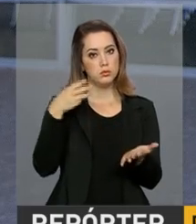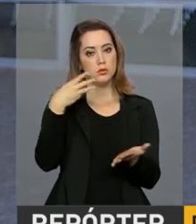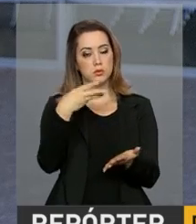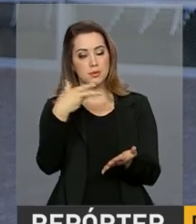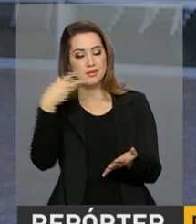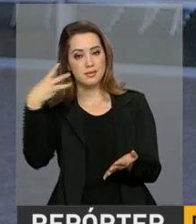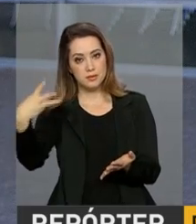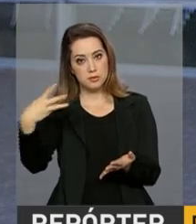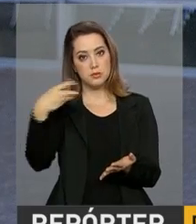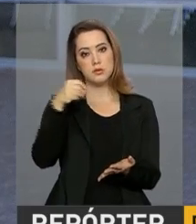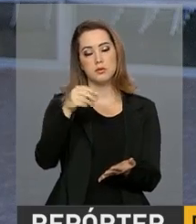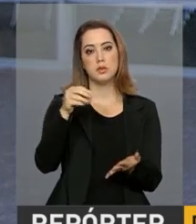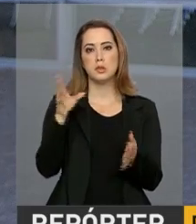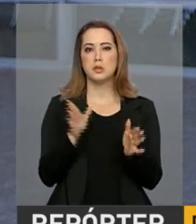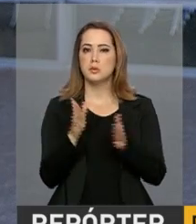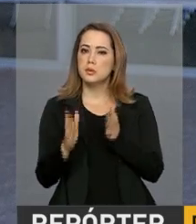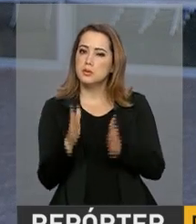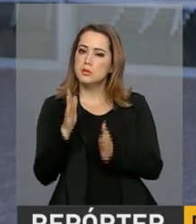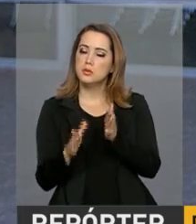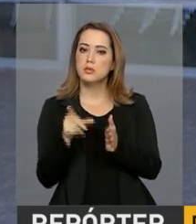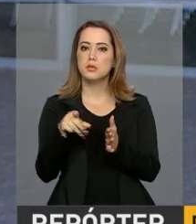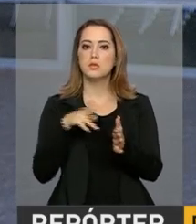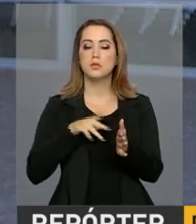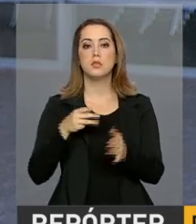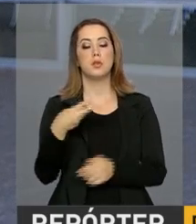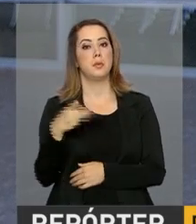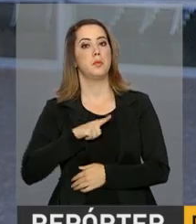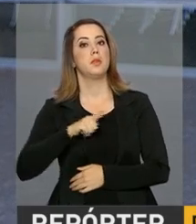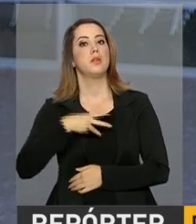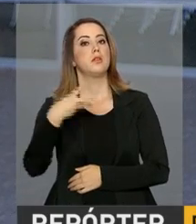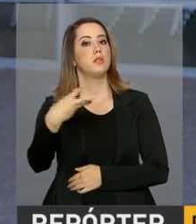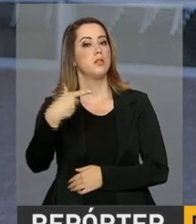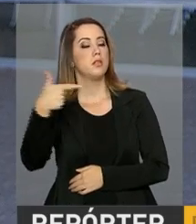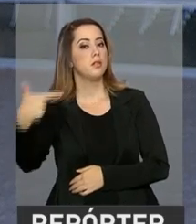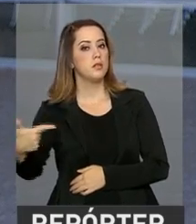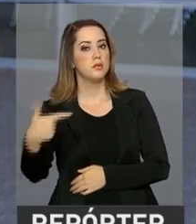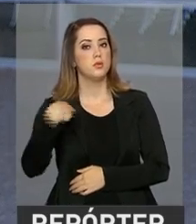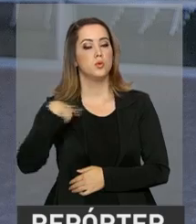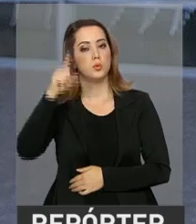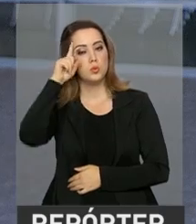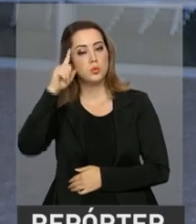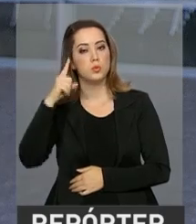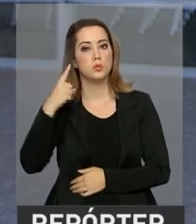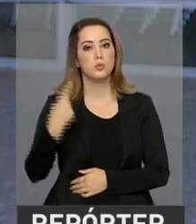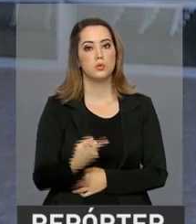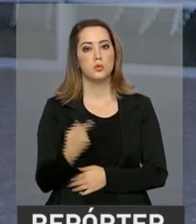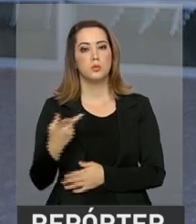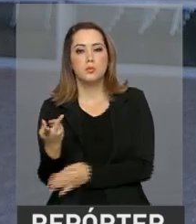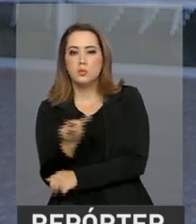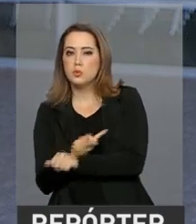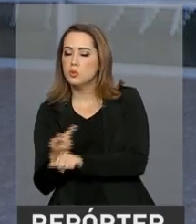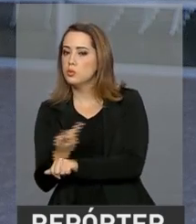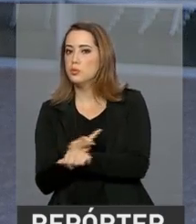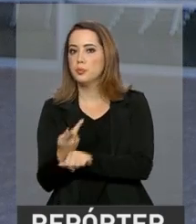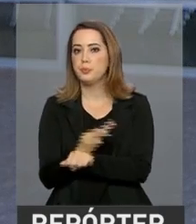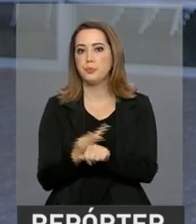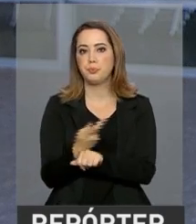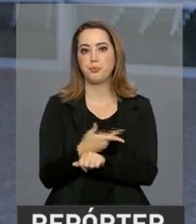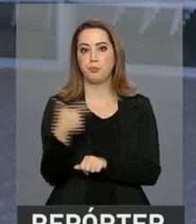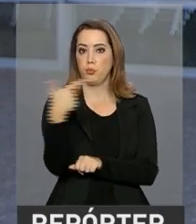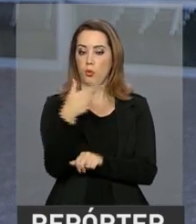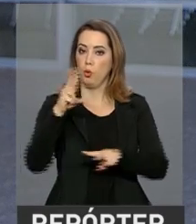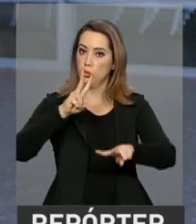Operação Lava Jato. Estão sendo cumpridas 32 ordens judiciais, sendo 23 mandados de busca e apreensão, 2